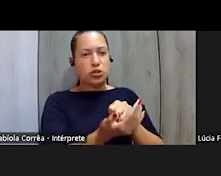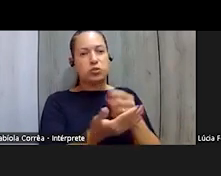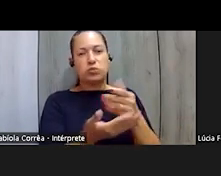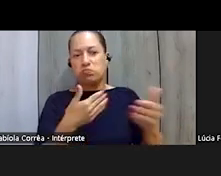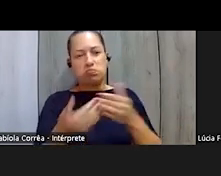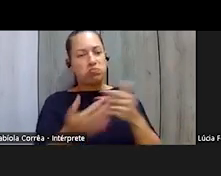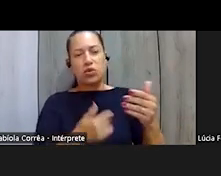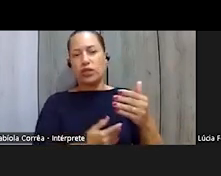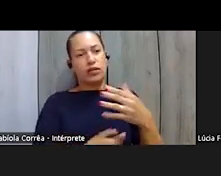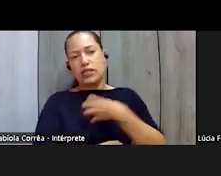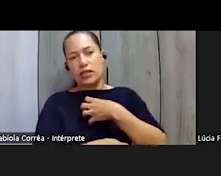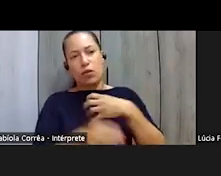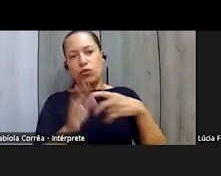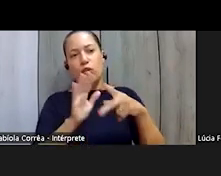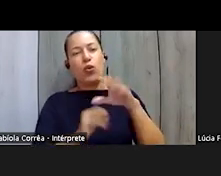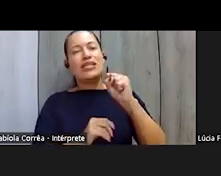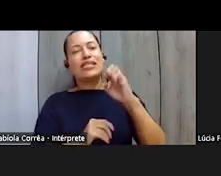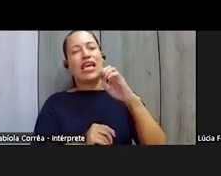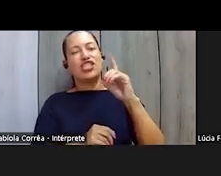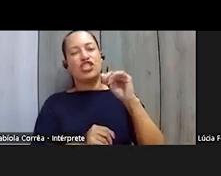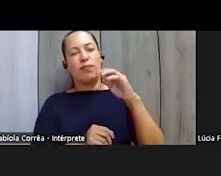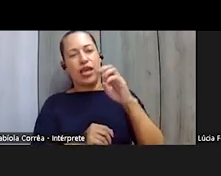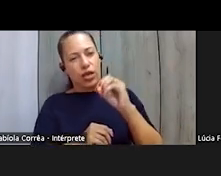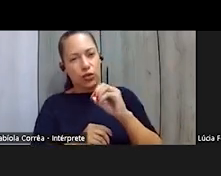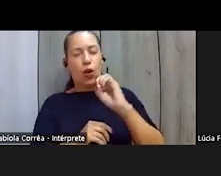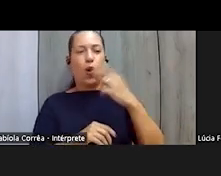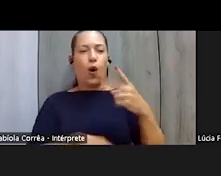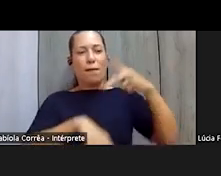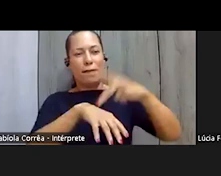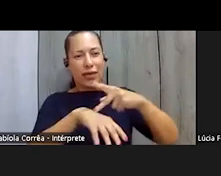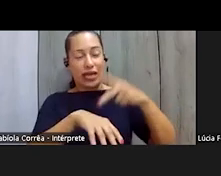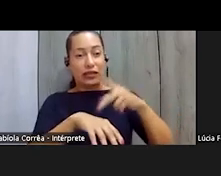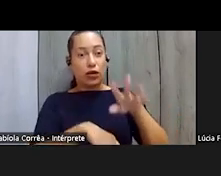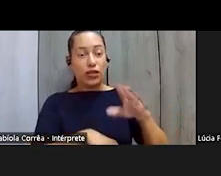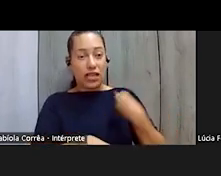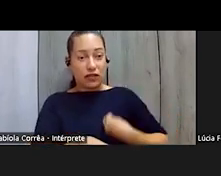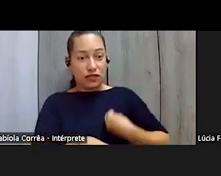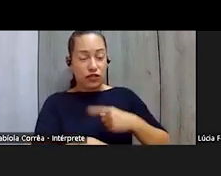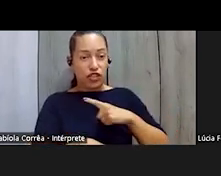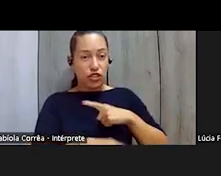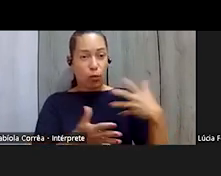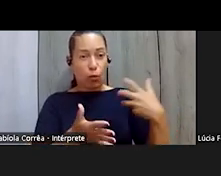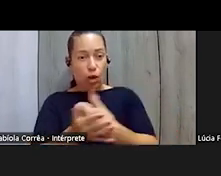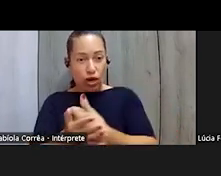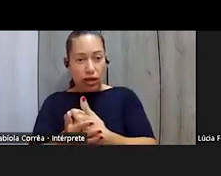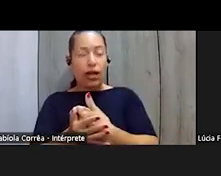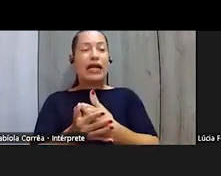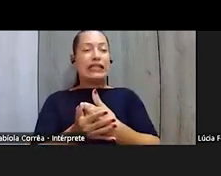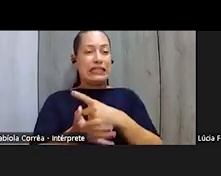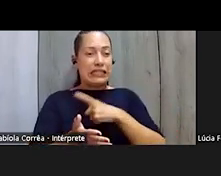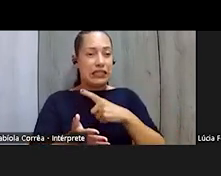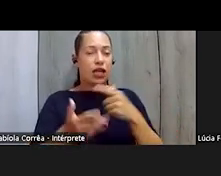rocha, num outro fóssil, quando o organismo ainda está vivo, ou seja, tem uma relação ativa com